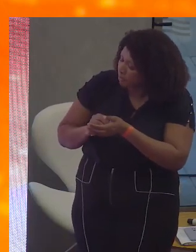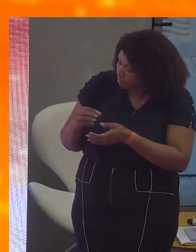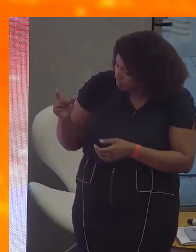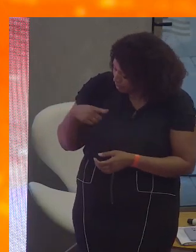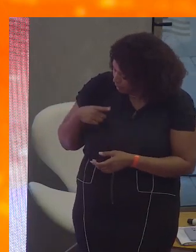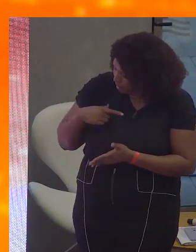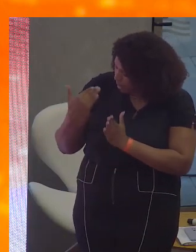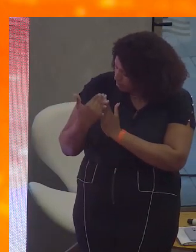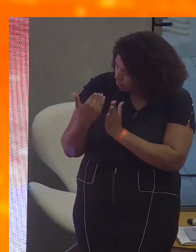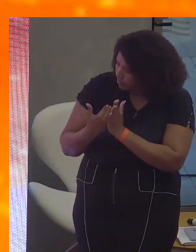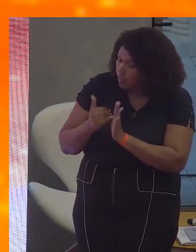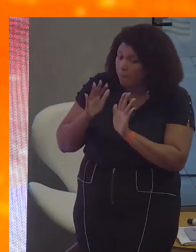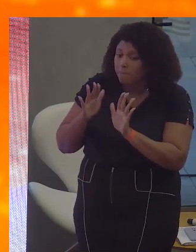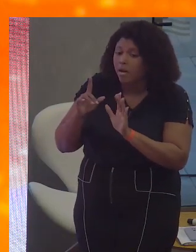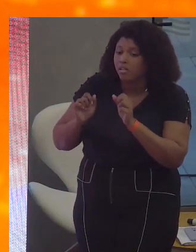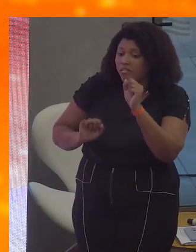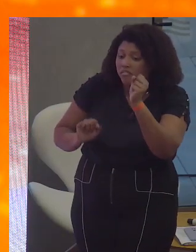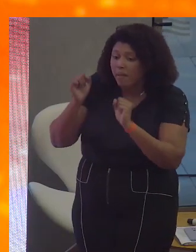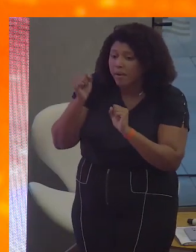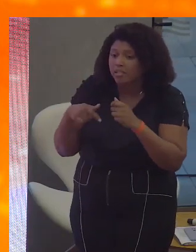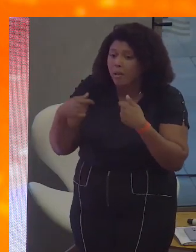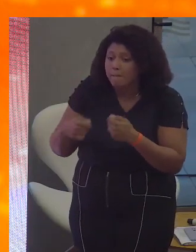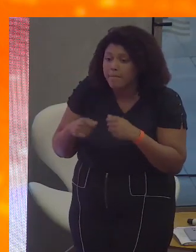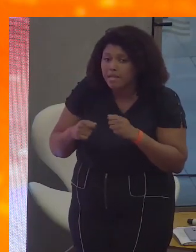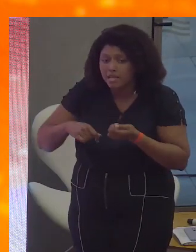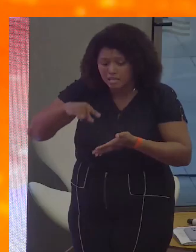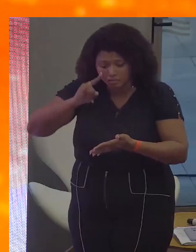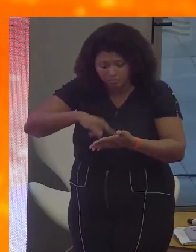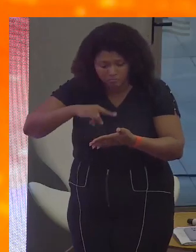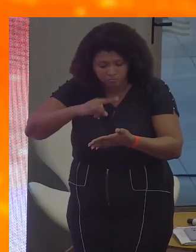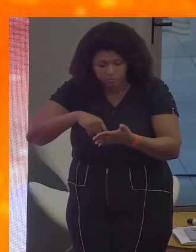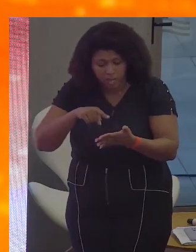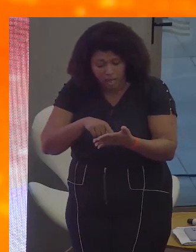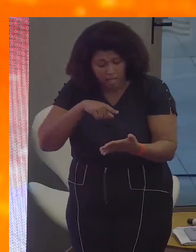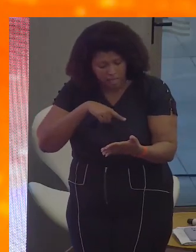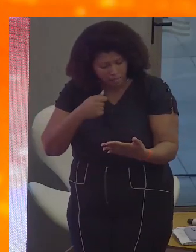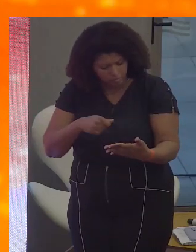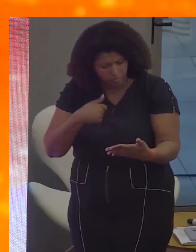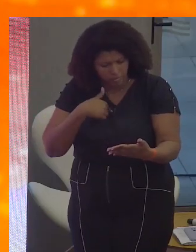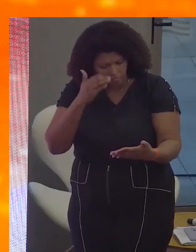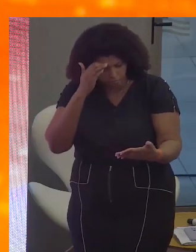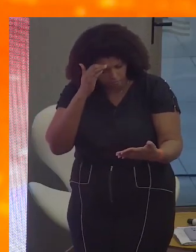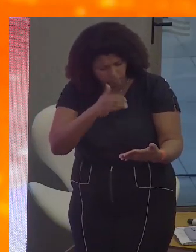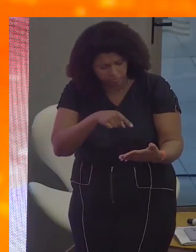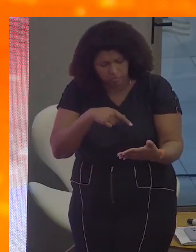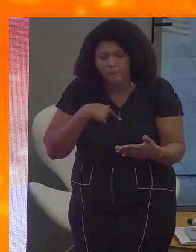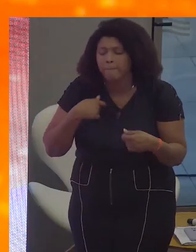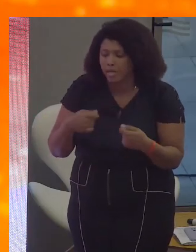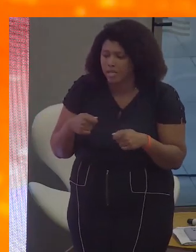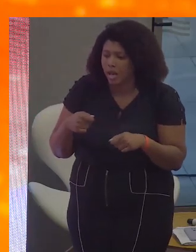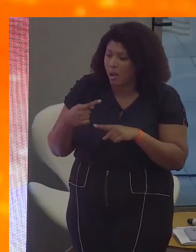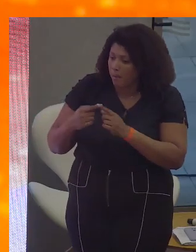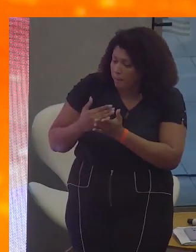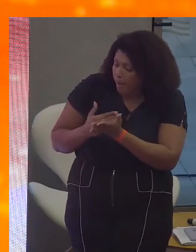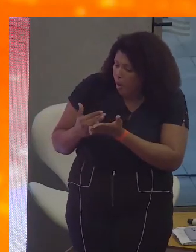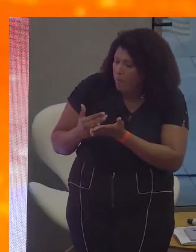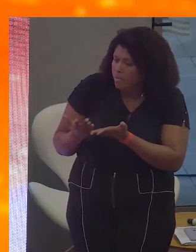porém, os fabricantes precisam declarar que atendam às regras e comunicar o início da fabricação